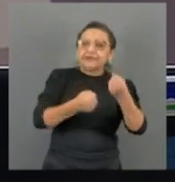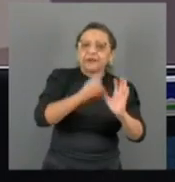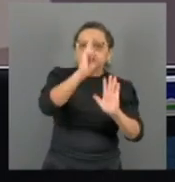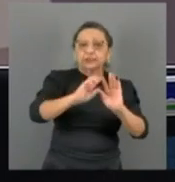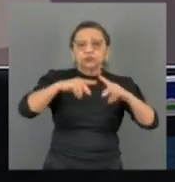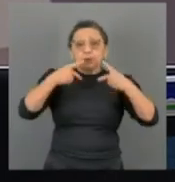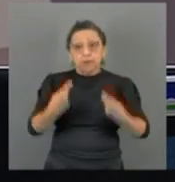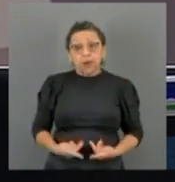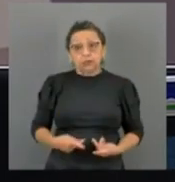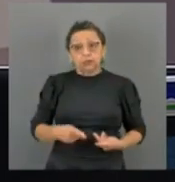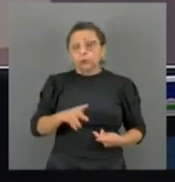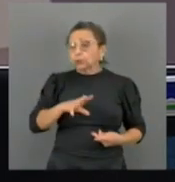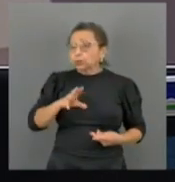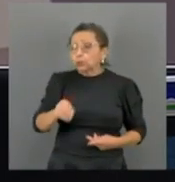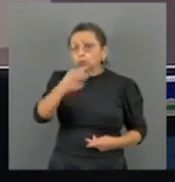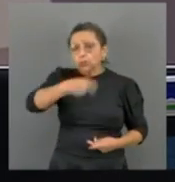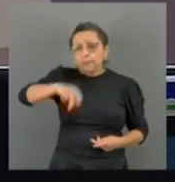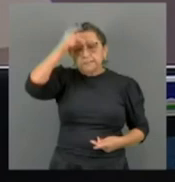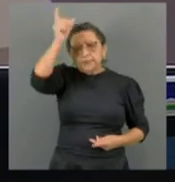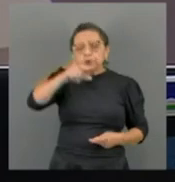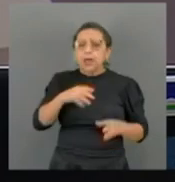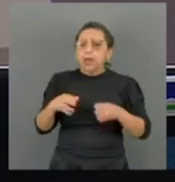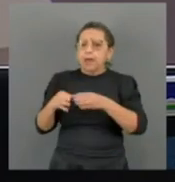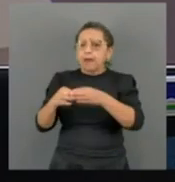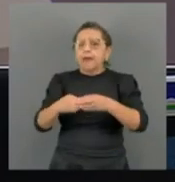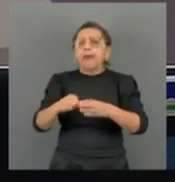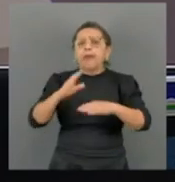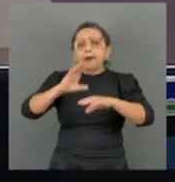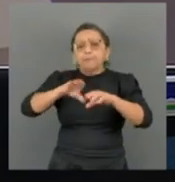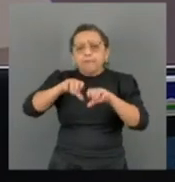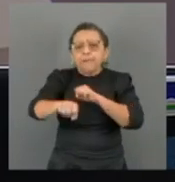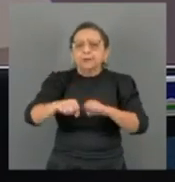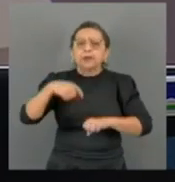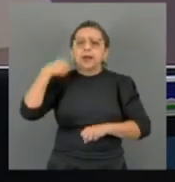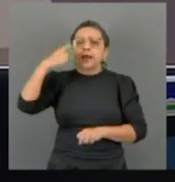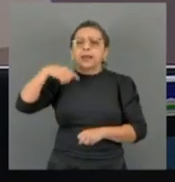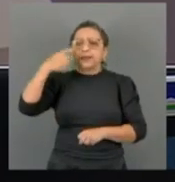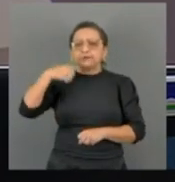fundados pelo Ford Foundation, ajudando os